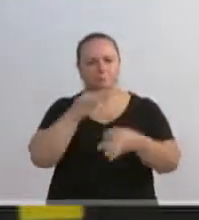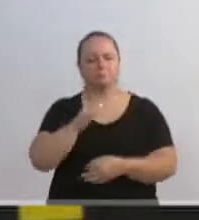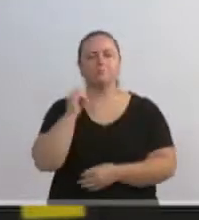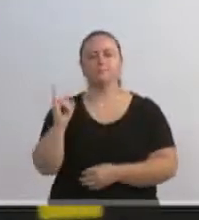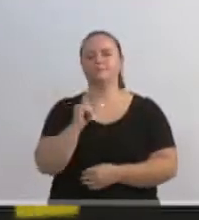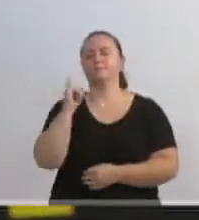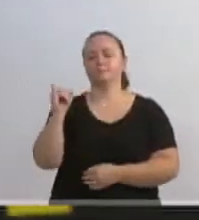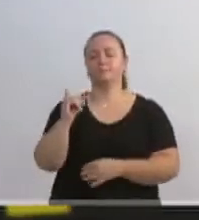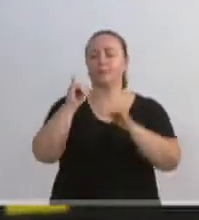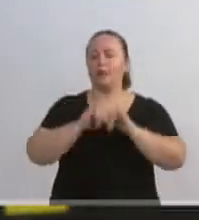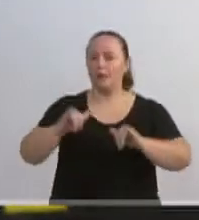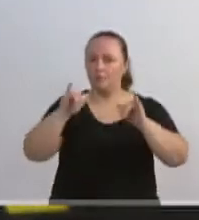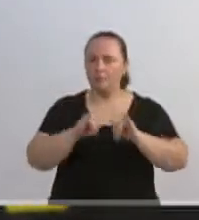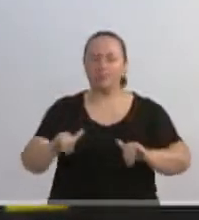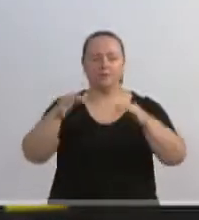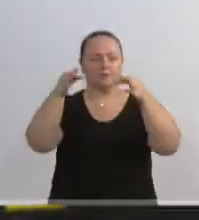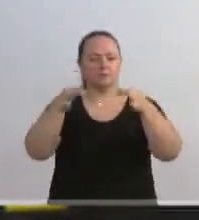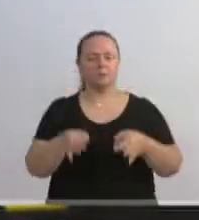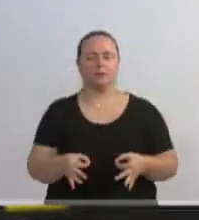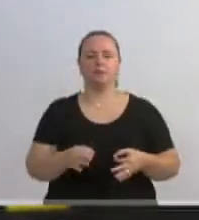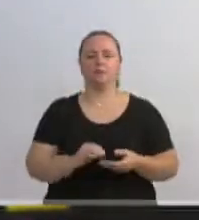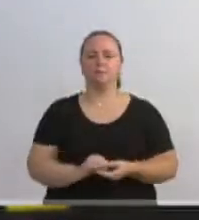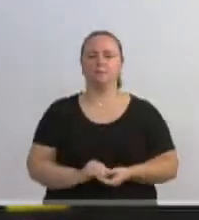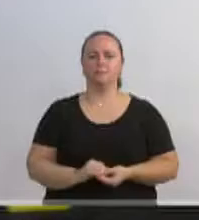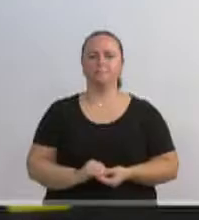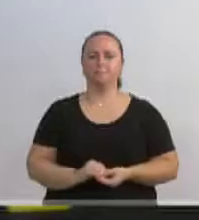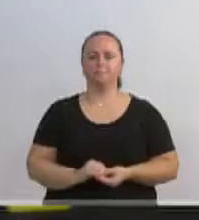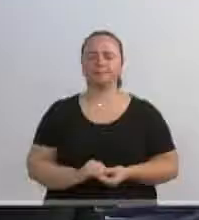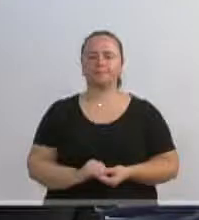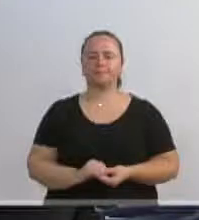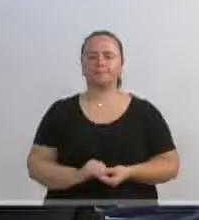do interior que muitas vezes não sabe dessas um